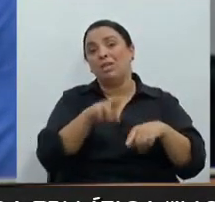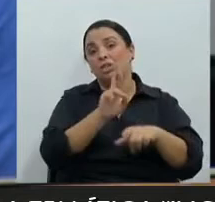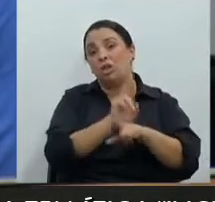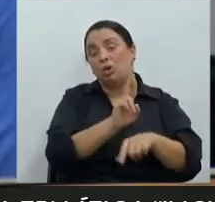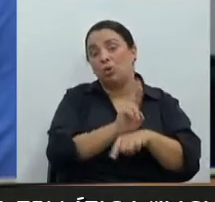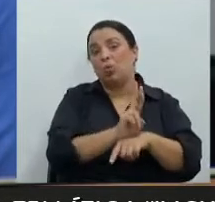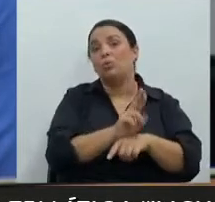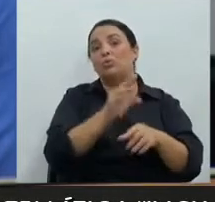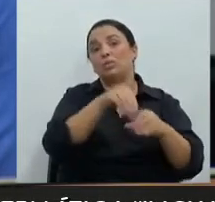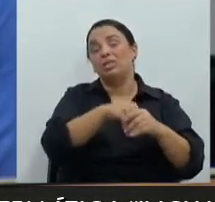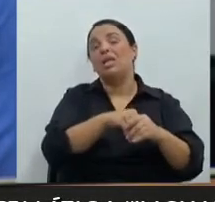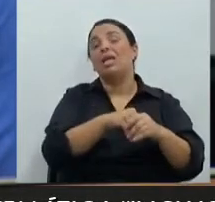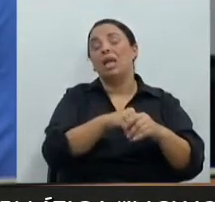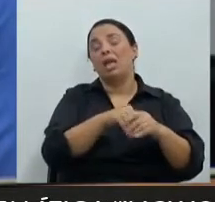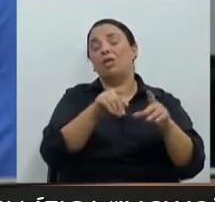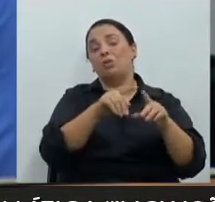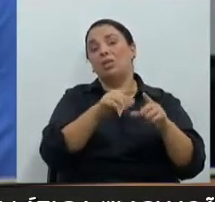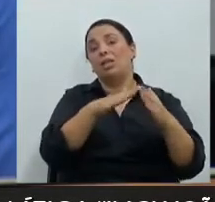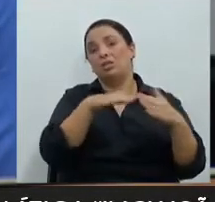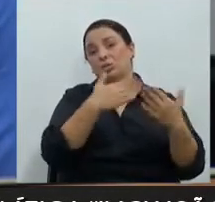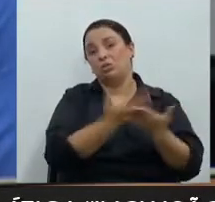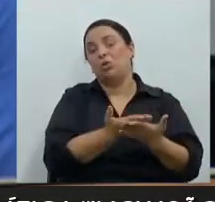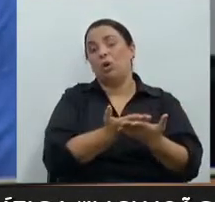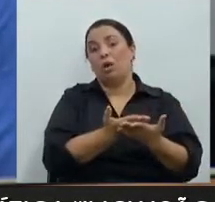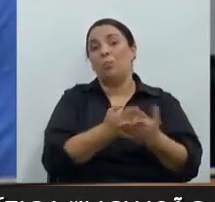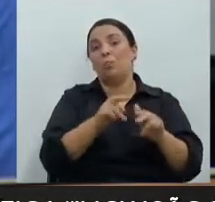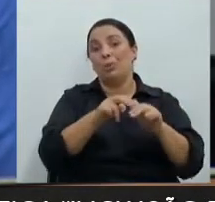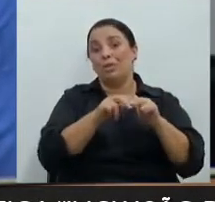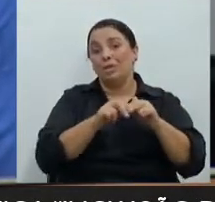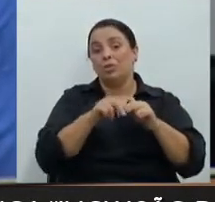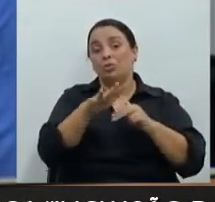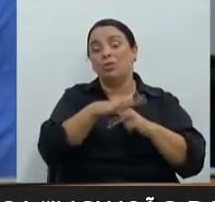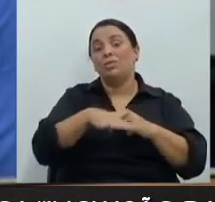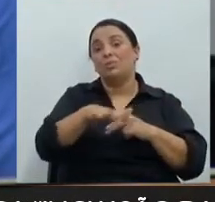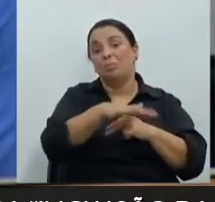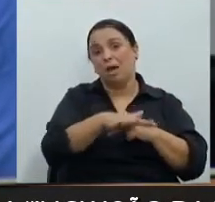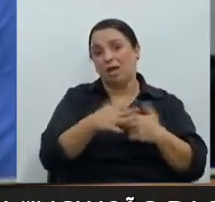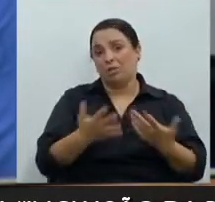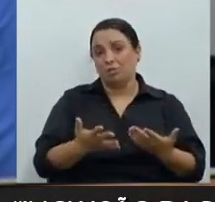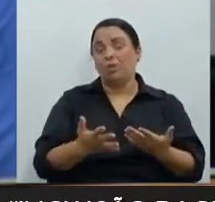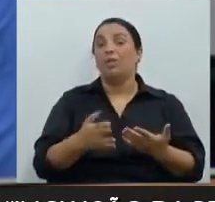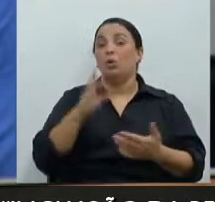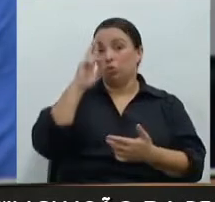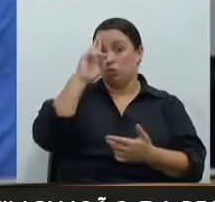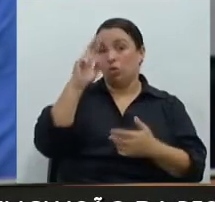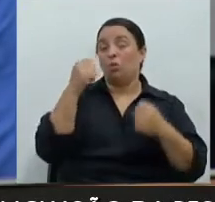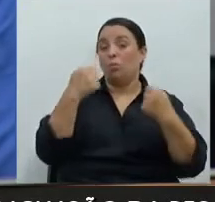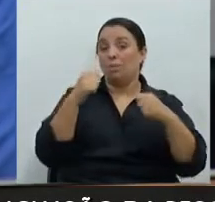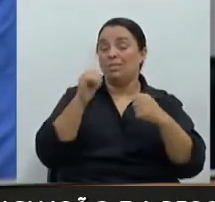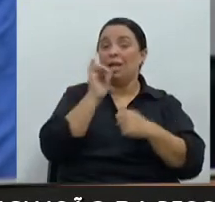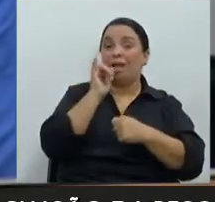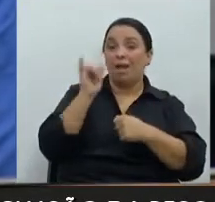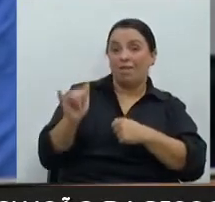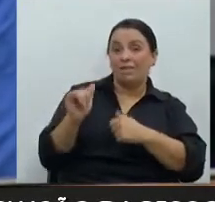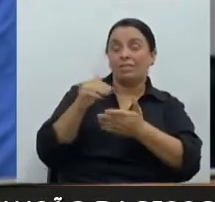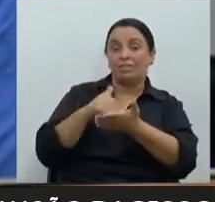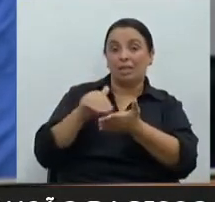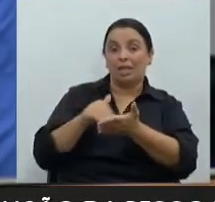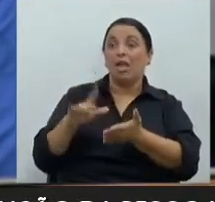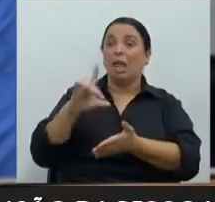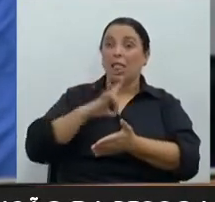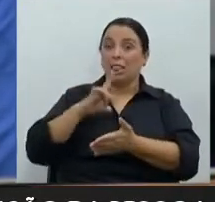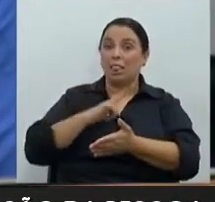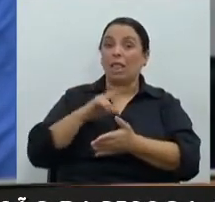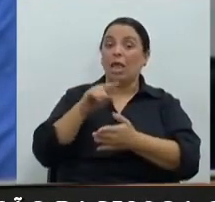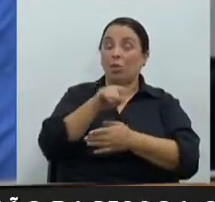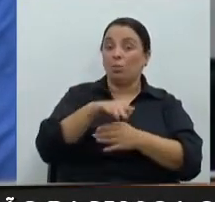preciso que o gestor da escola sinalize que há um espaço físico para que possamos implementar, então, a sala recurso